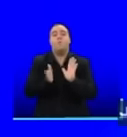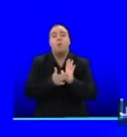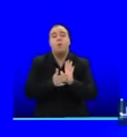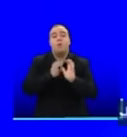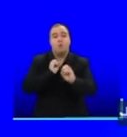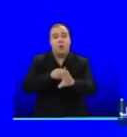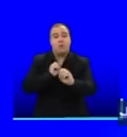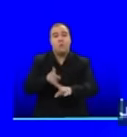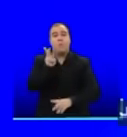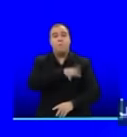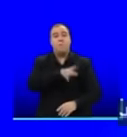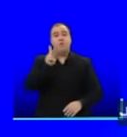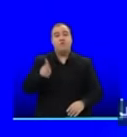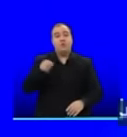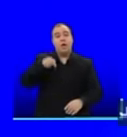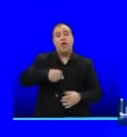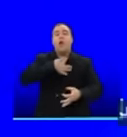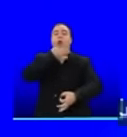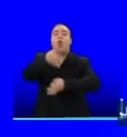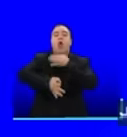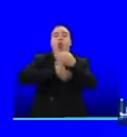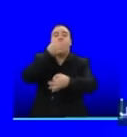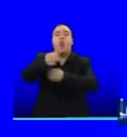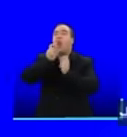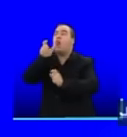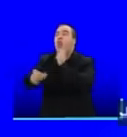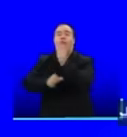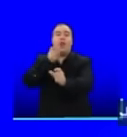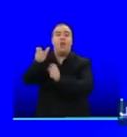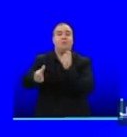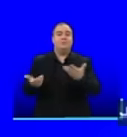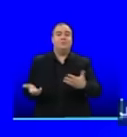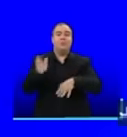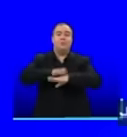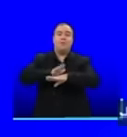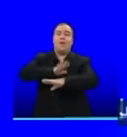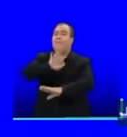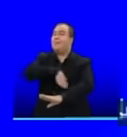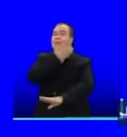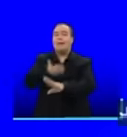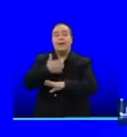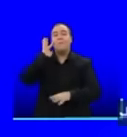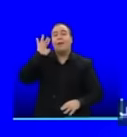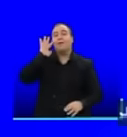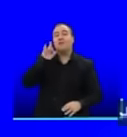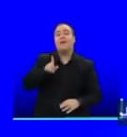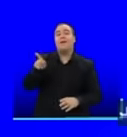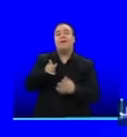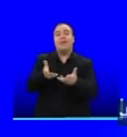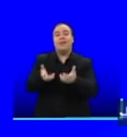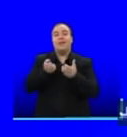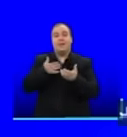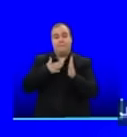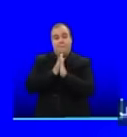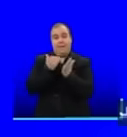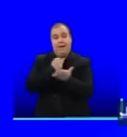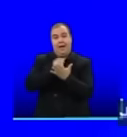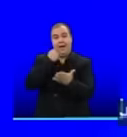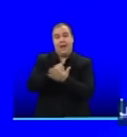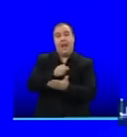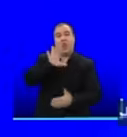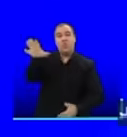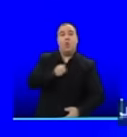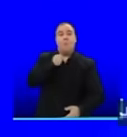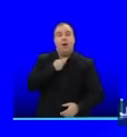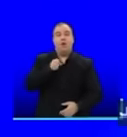para um professor que fica aqui xingando um outro candidato? Fica xingando o tempo inteiro. Você imagina ele que quis tomar a carteira de trabalho da minha mão só